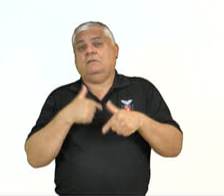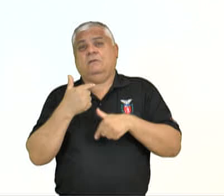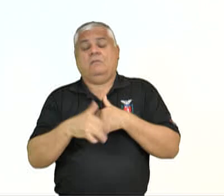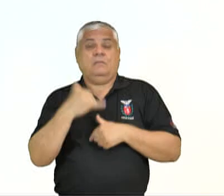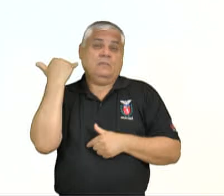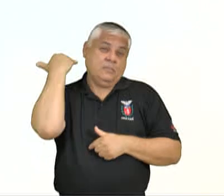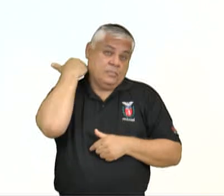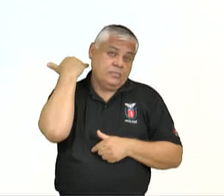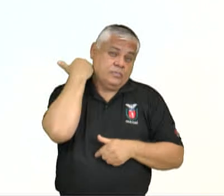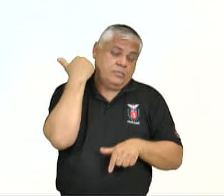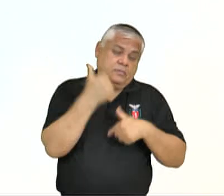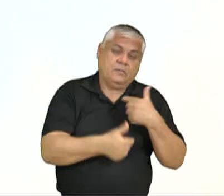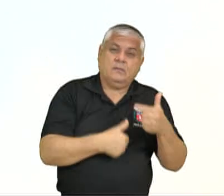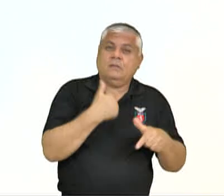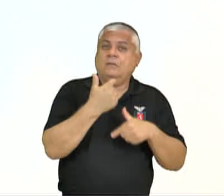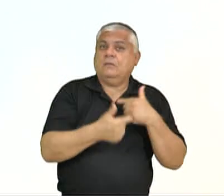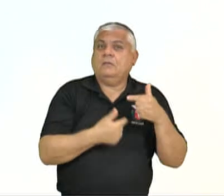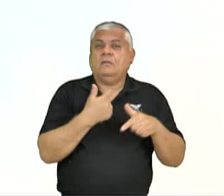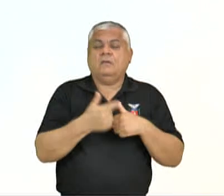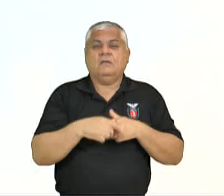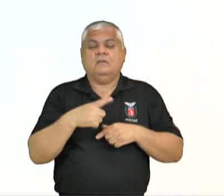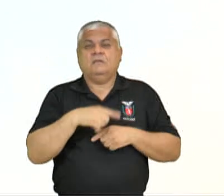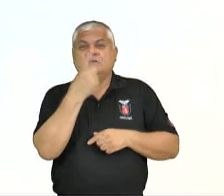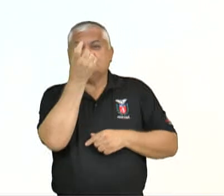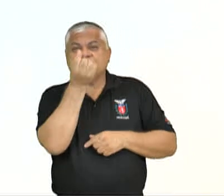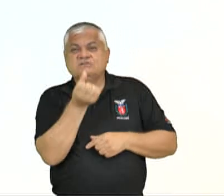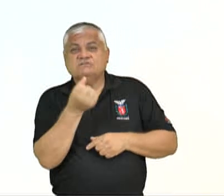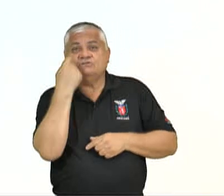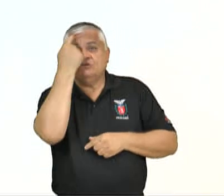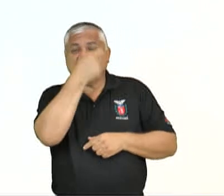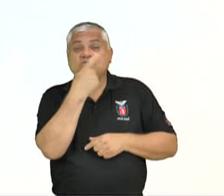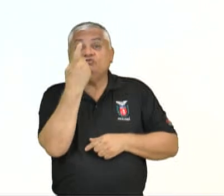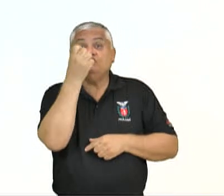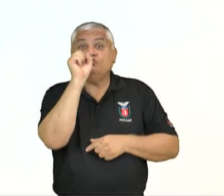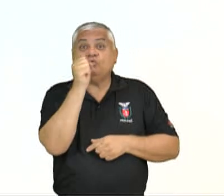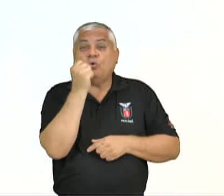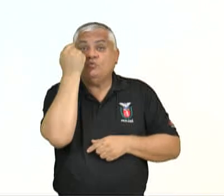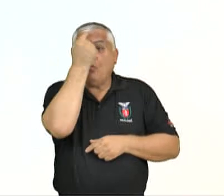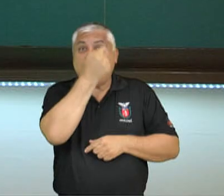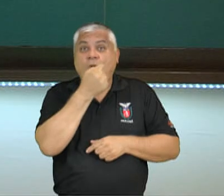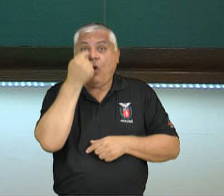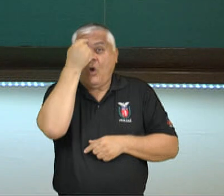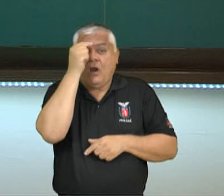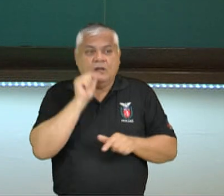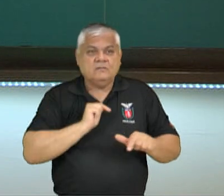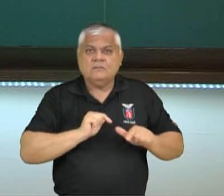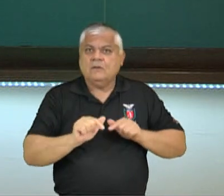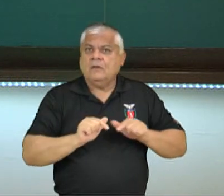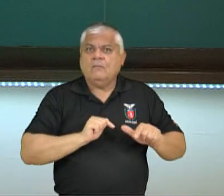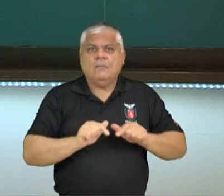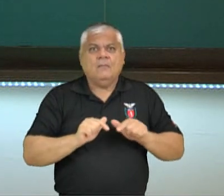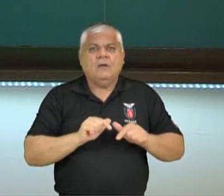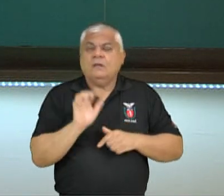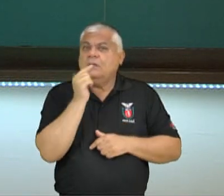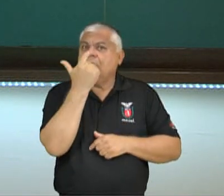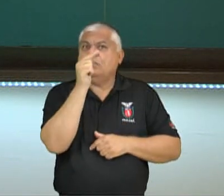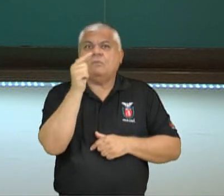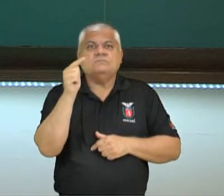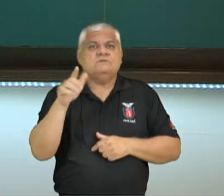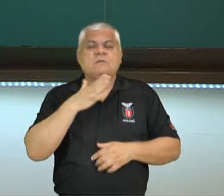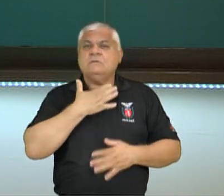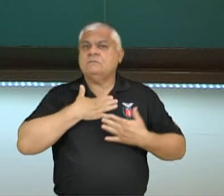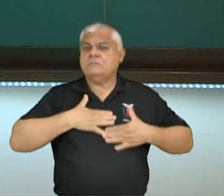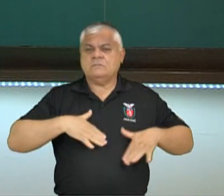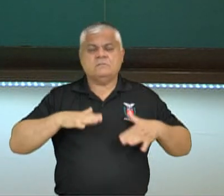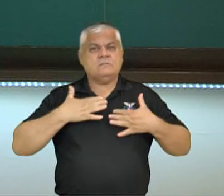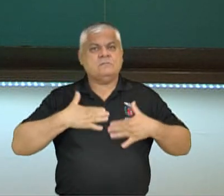aí jornadas de trabalho entre 16, chegando a 18 horas diárias, e não havia, né, para